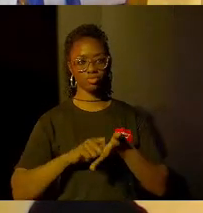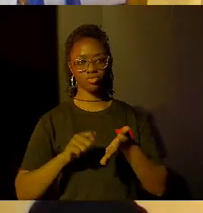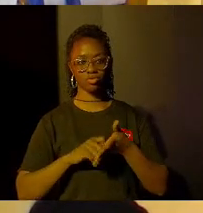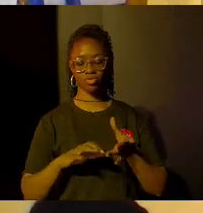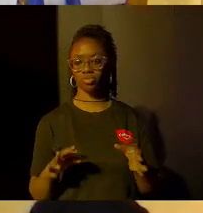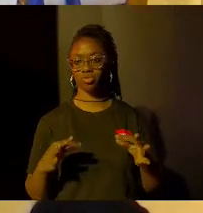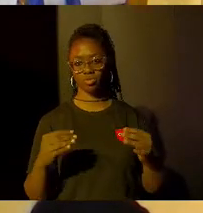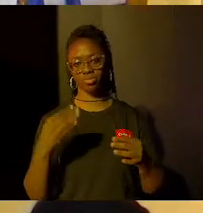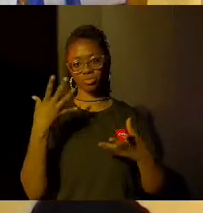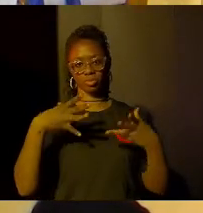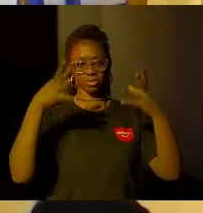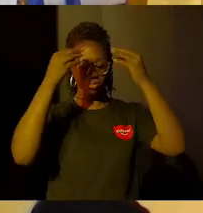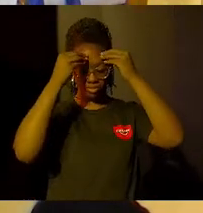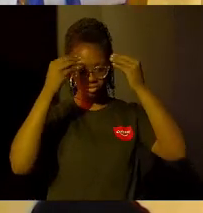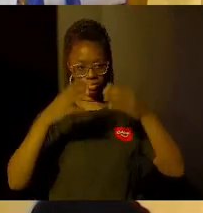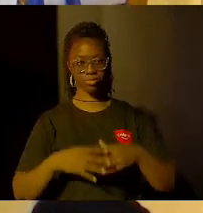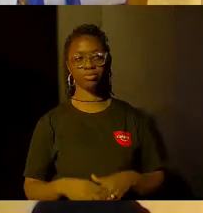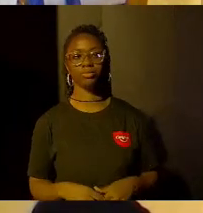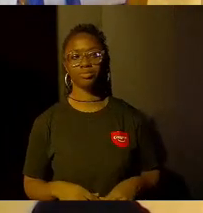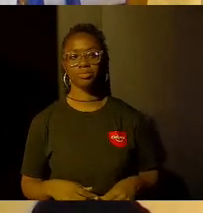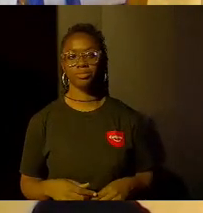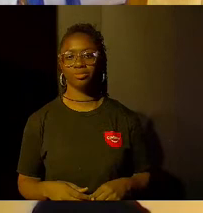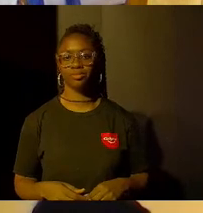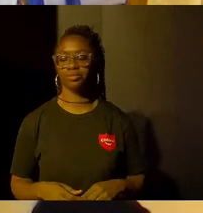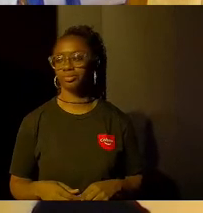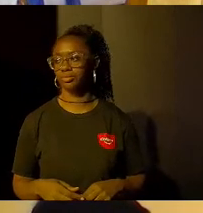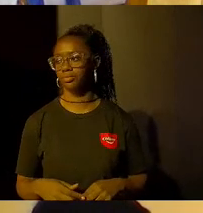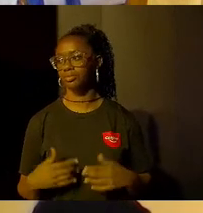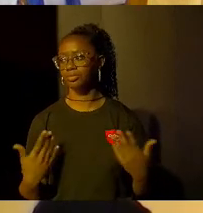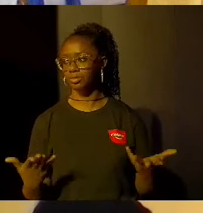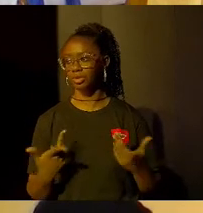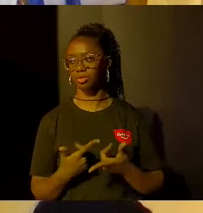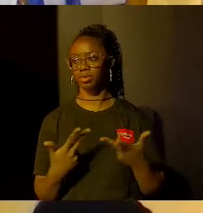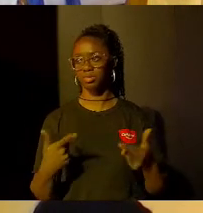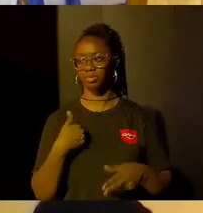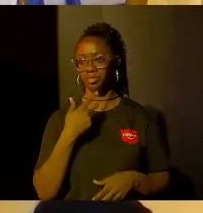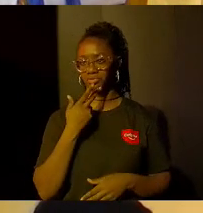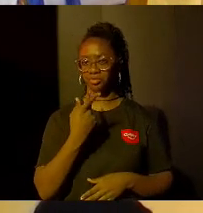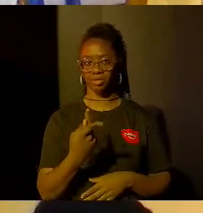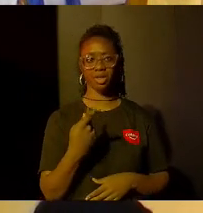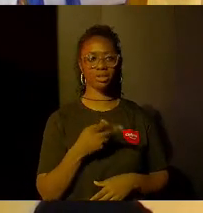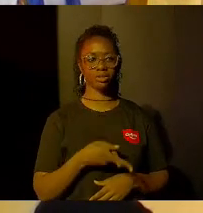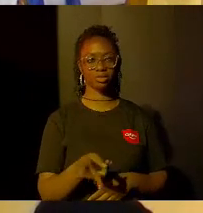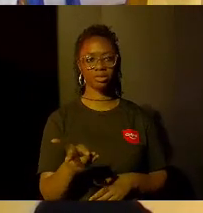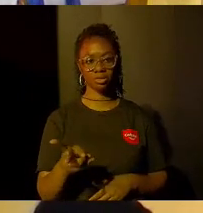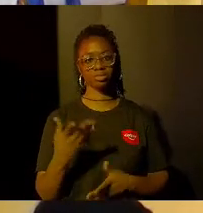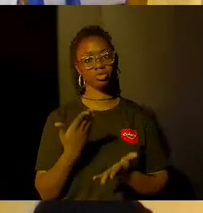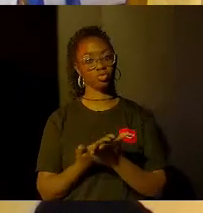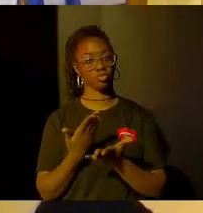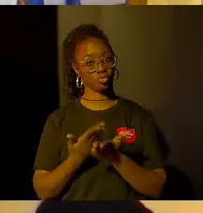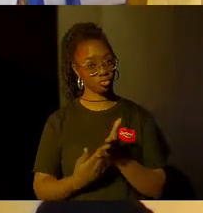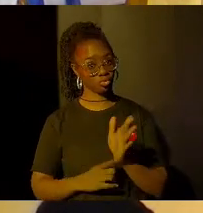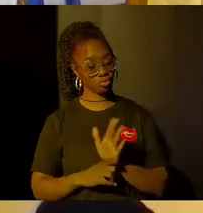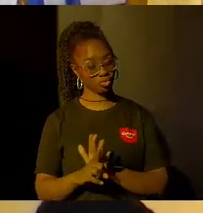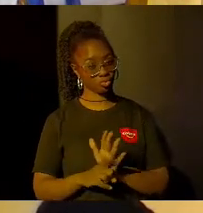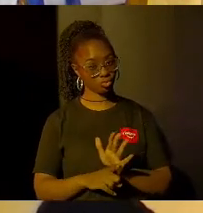aprendeu Então minha gente que é uma coisa que eu sempre falo em todos os posts da vida estudem